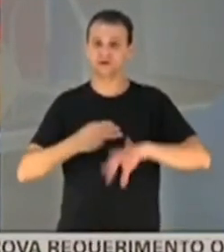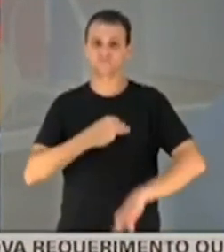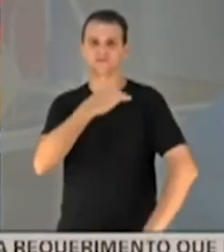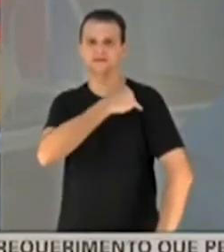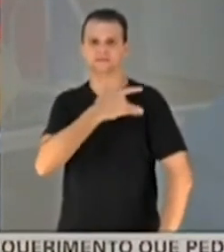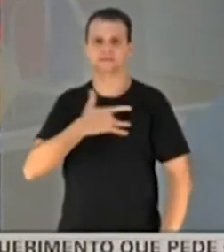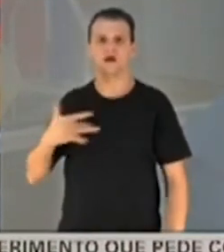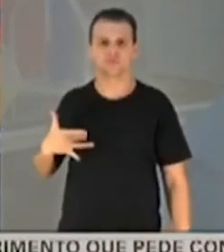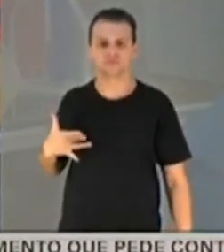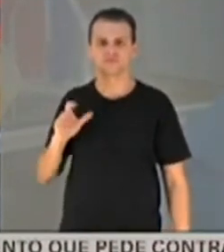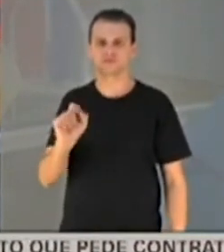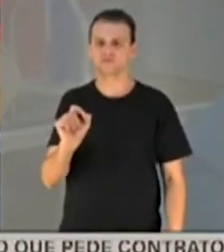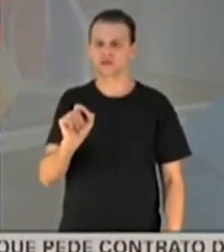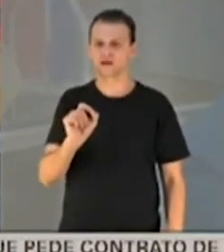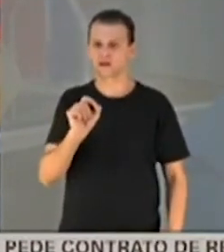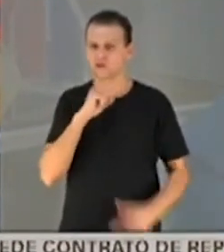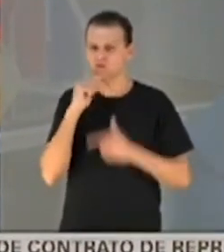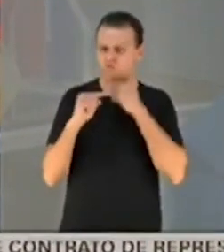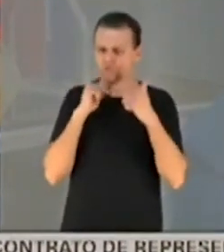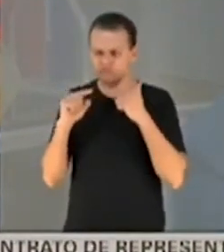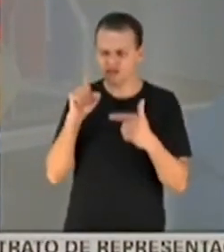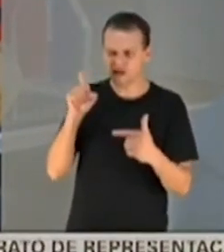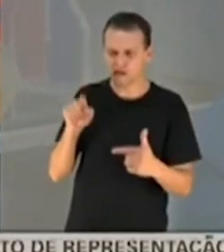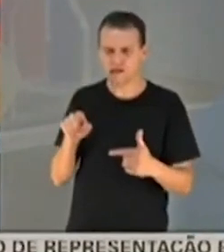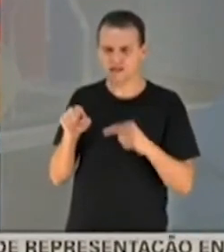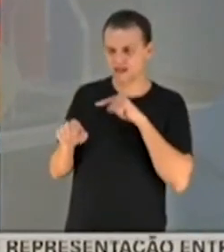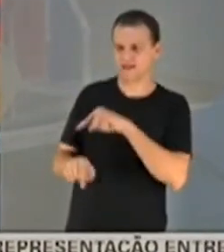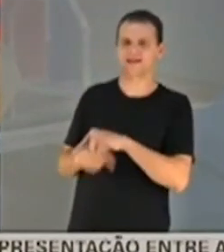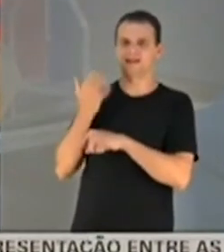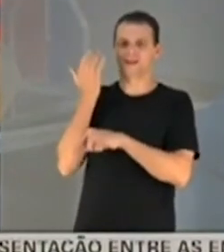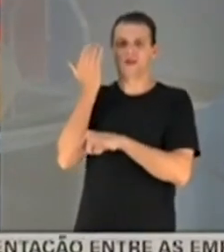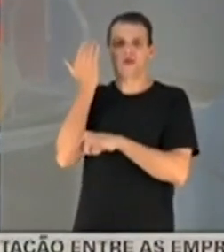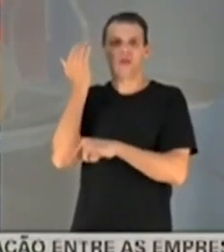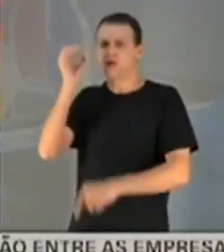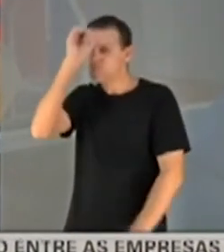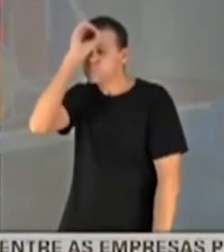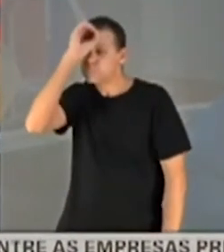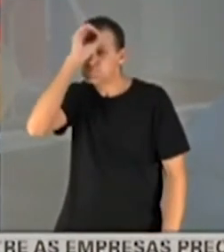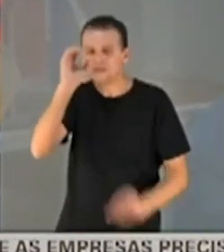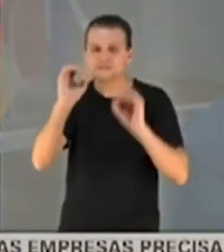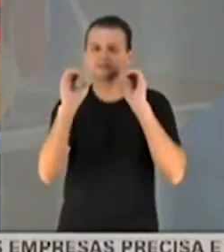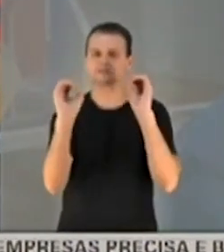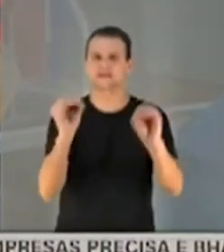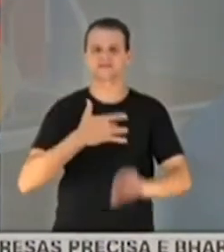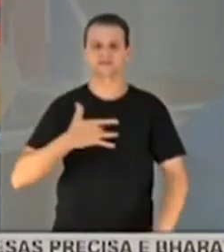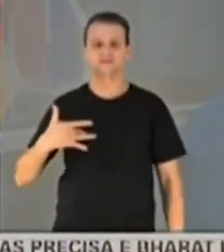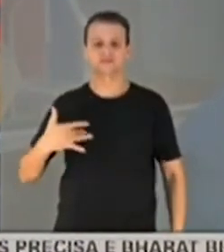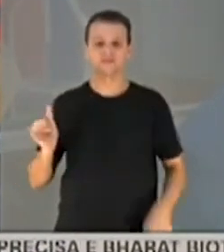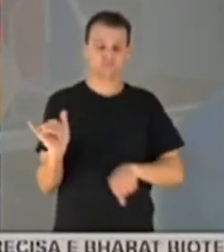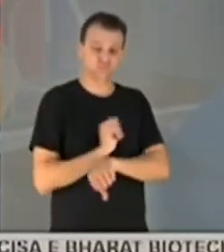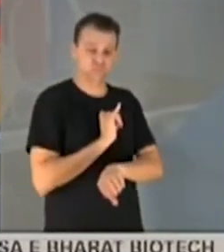Saúde, a grande dúvida que tinha em relação a ele é de que ele não entendia nada de saúde, que ele era um grande estrategista, que era um